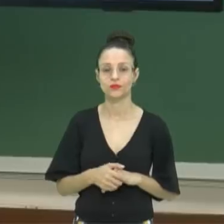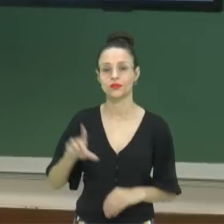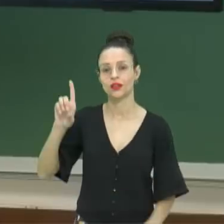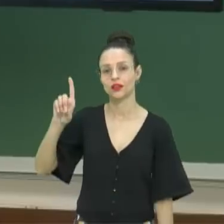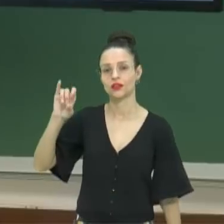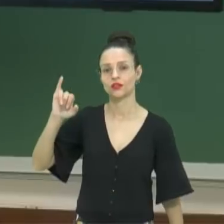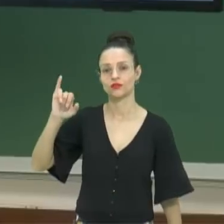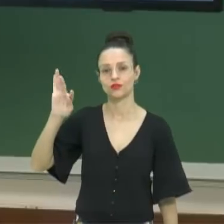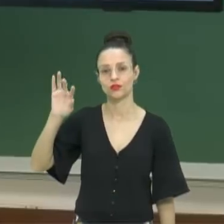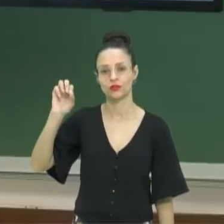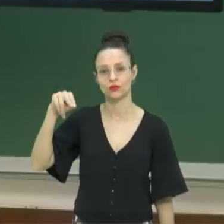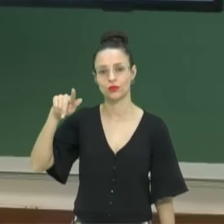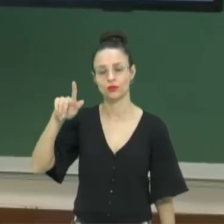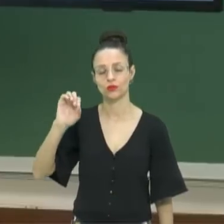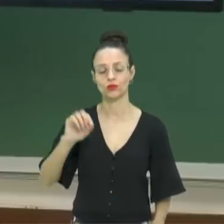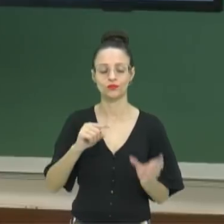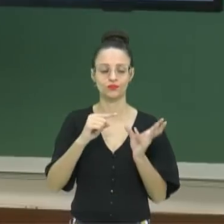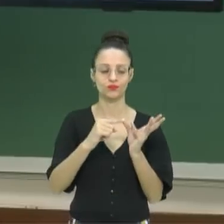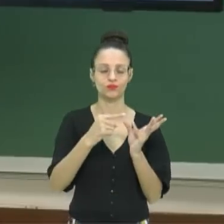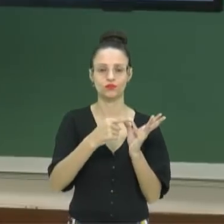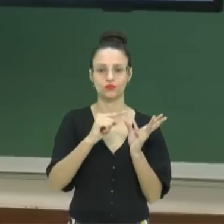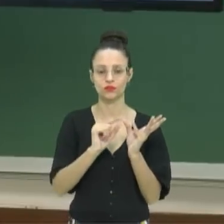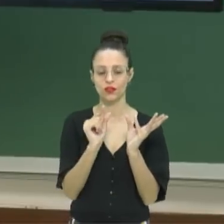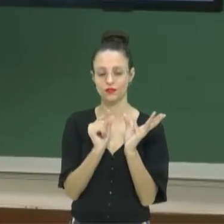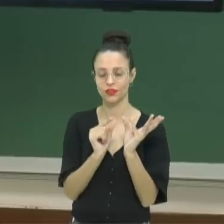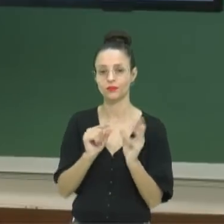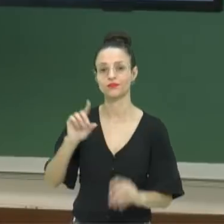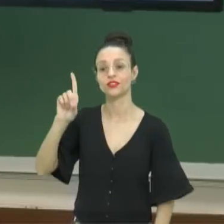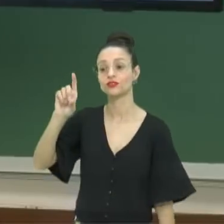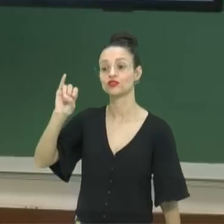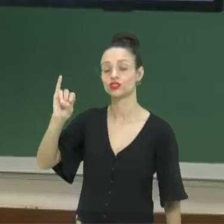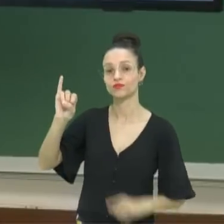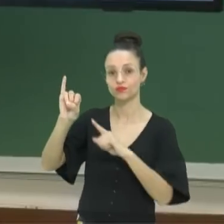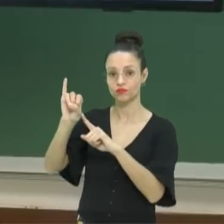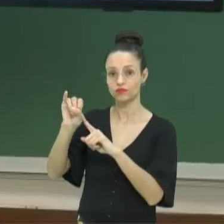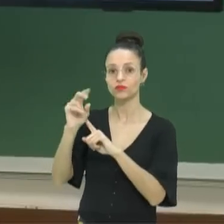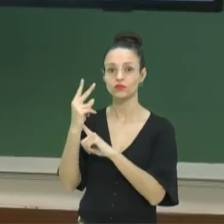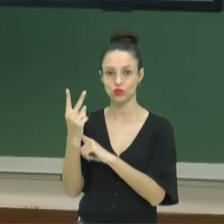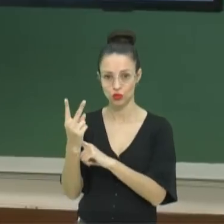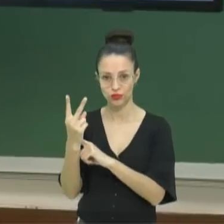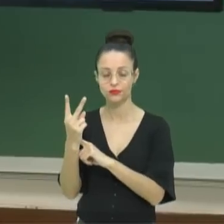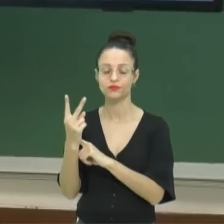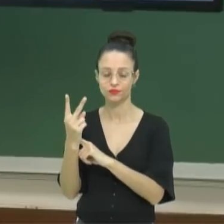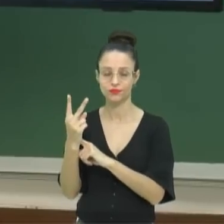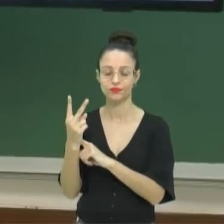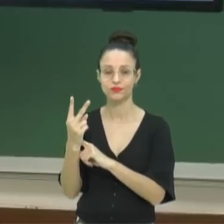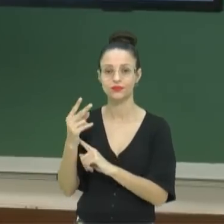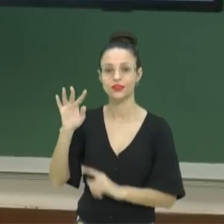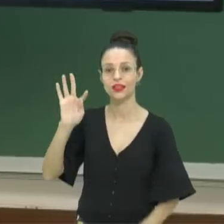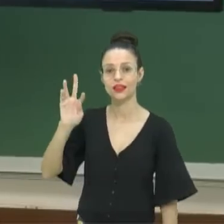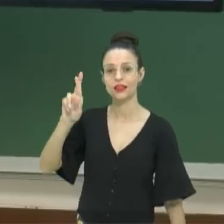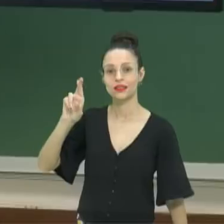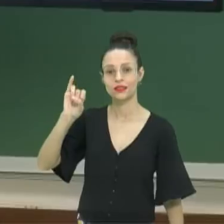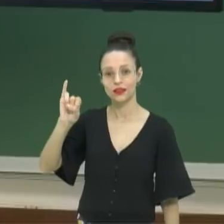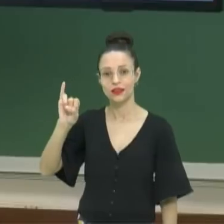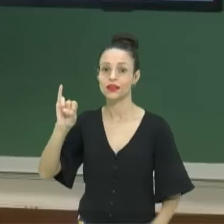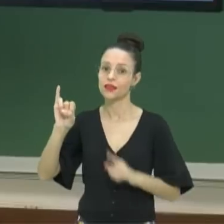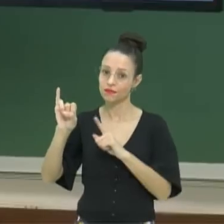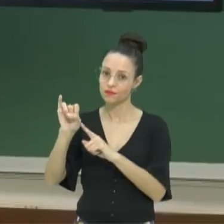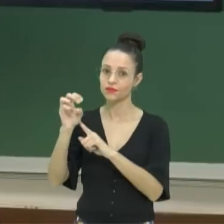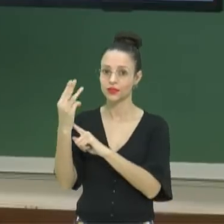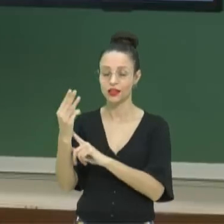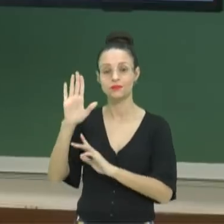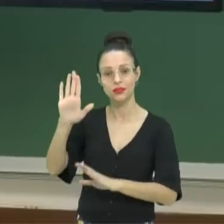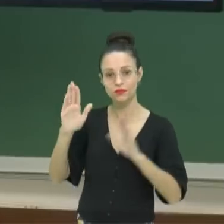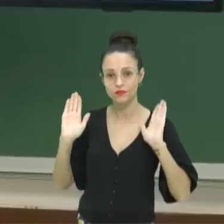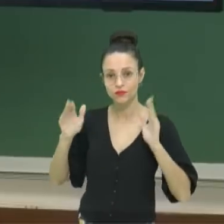Ditongo. O que que é ditongo, professora? De dois, pessoal. Lembrar que di é dois. Tritongo, três. Então, nós estamos falando